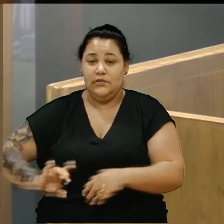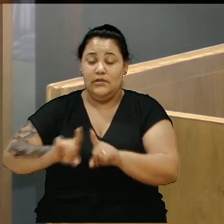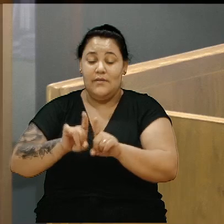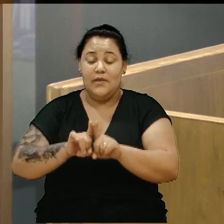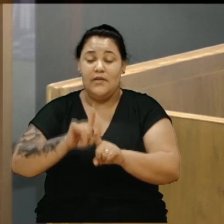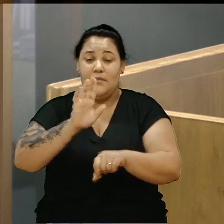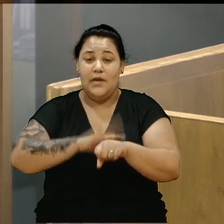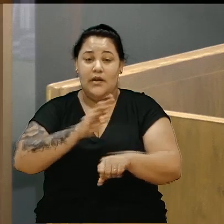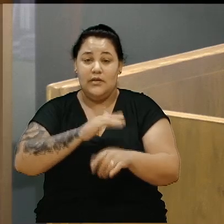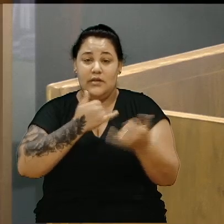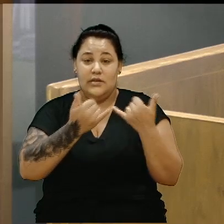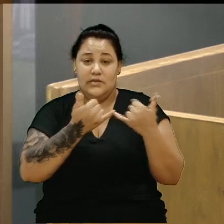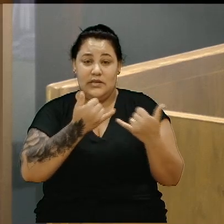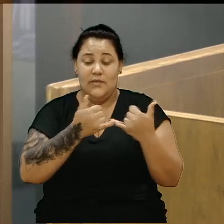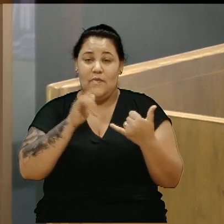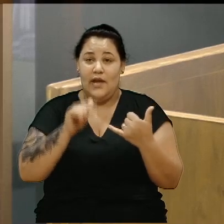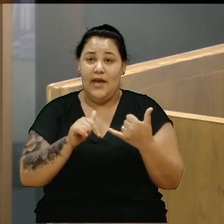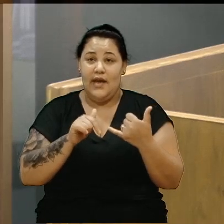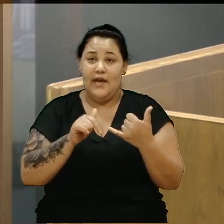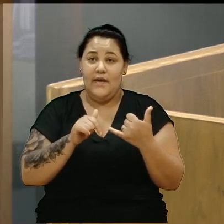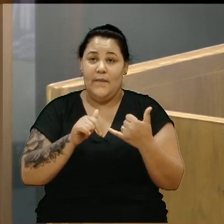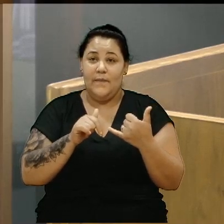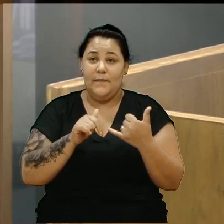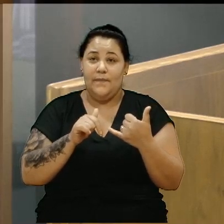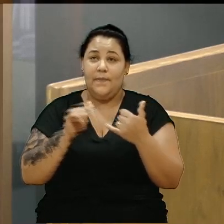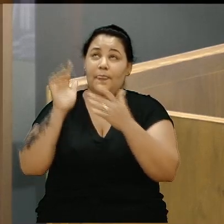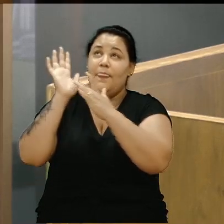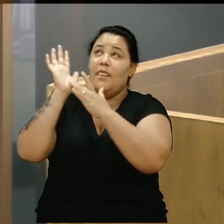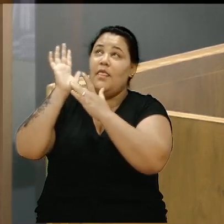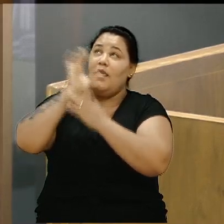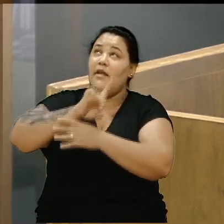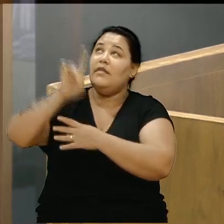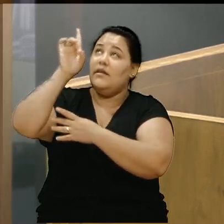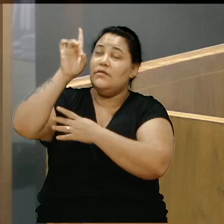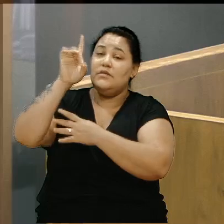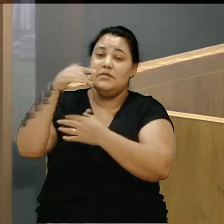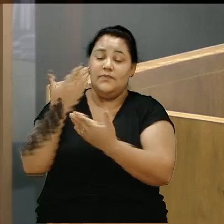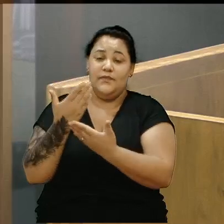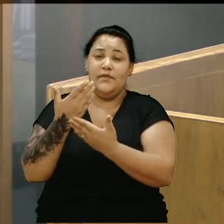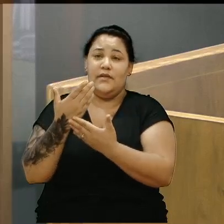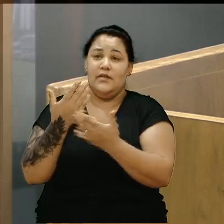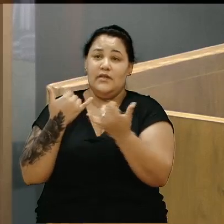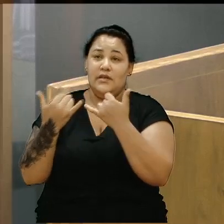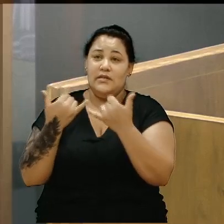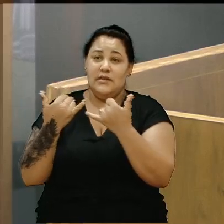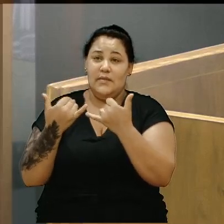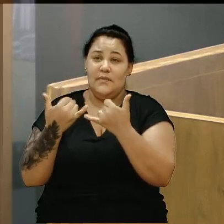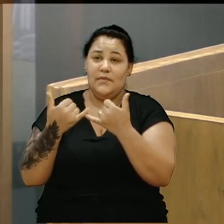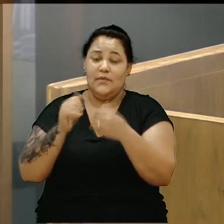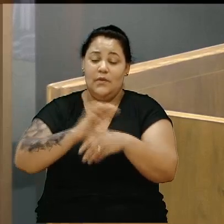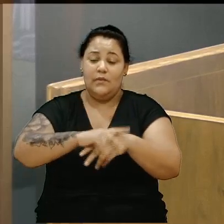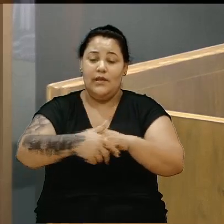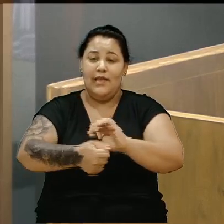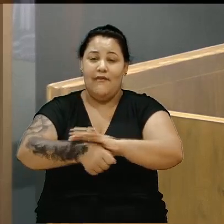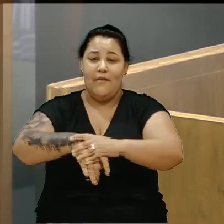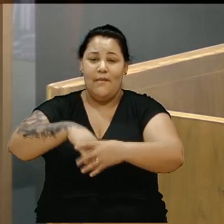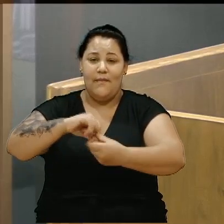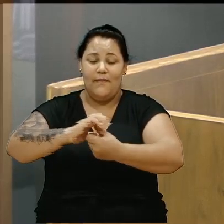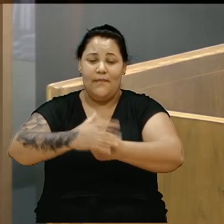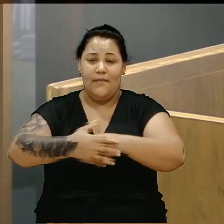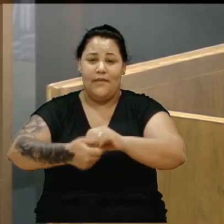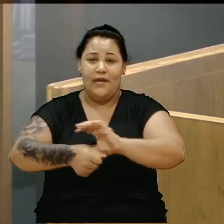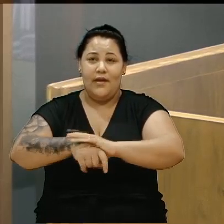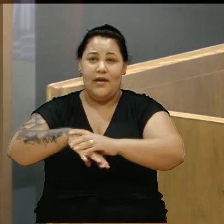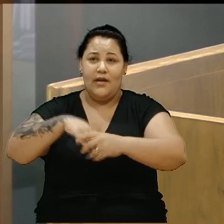é do nosso líder maior, que é o Cristo, que ele nos dá o exemplo no lava-pés, quando ele está de túnica, cinge os rins